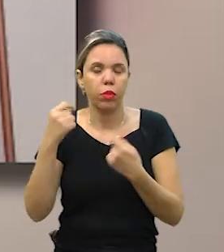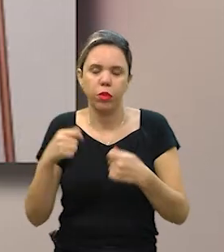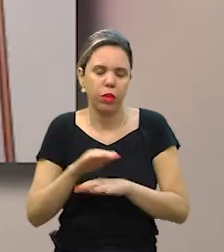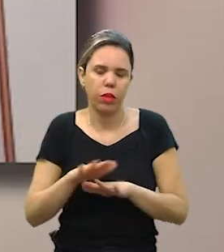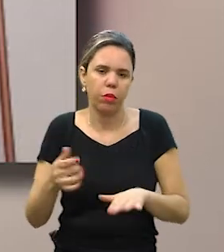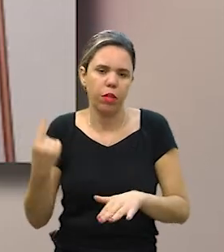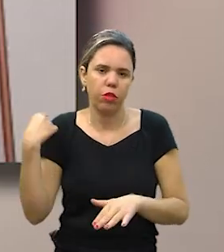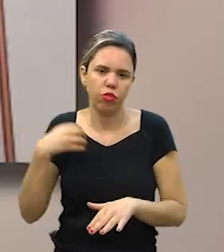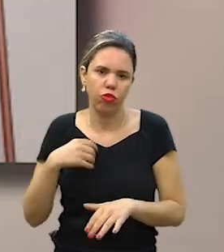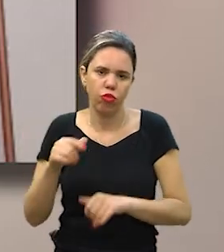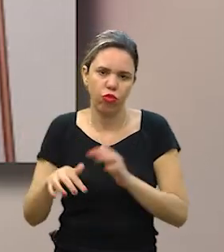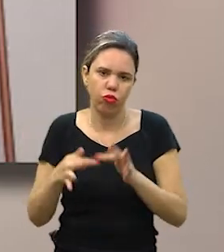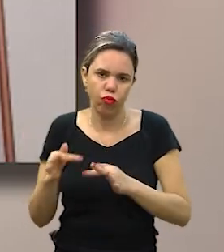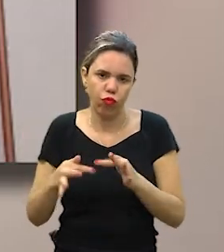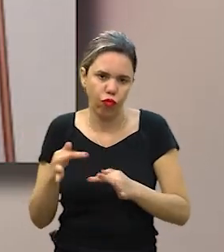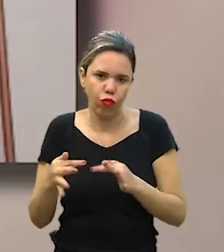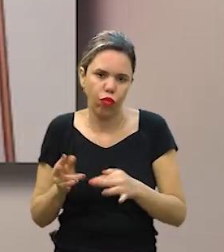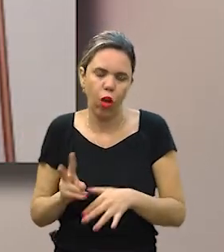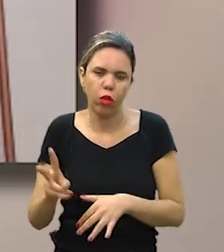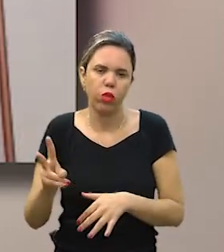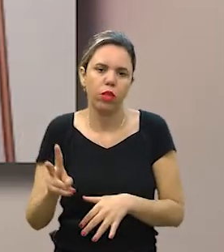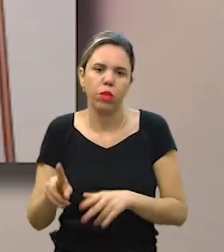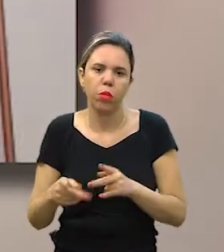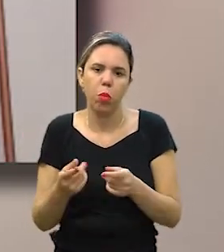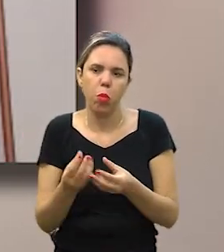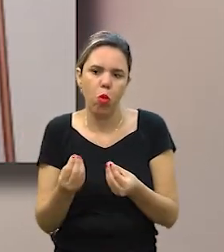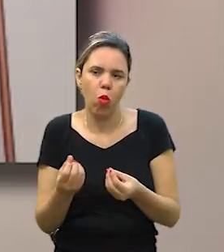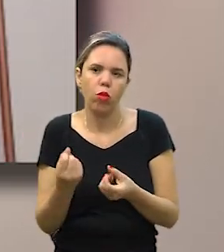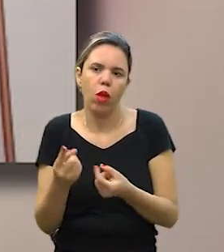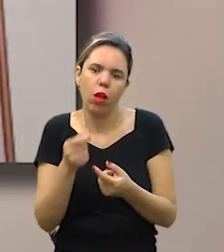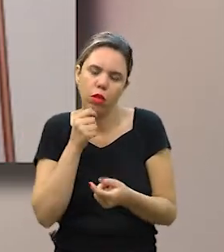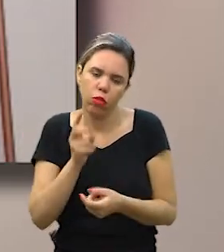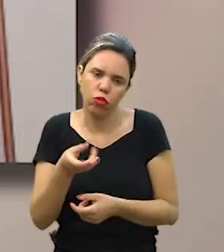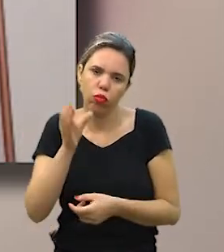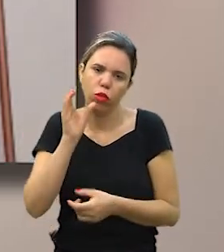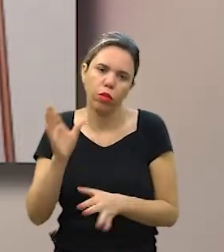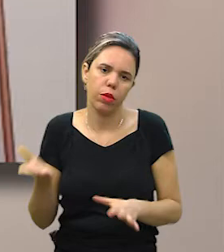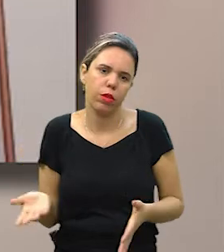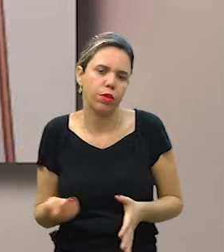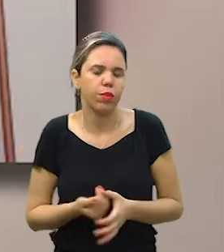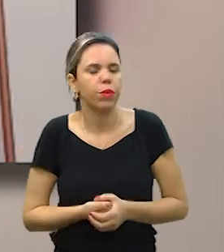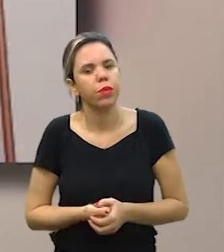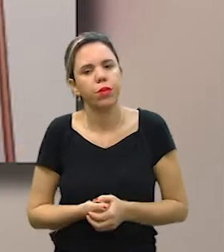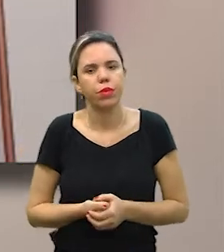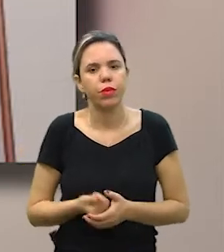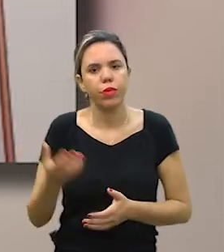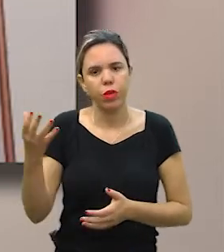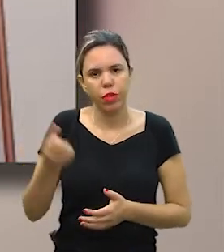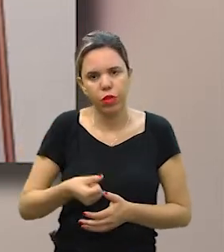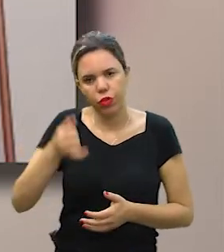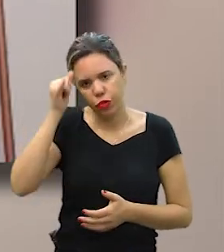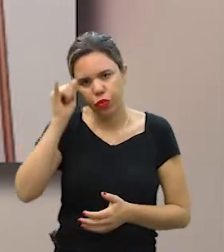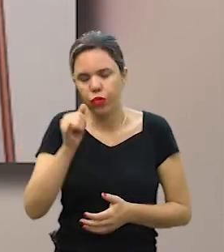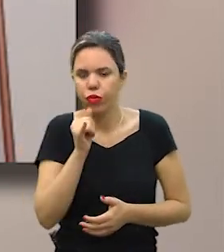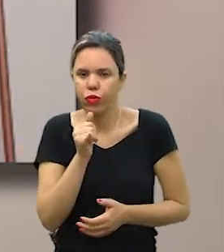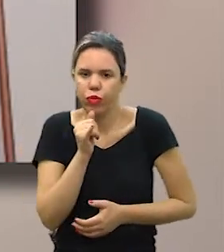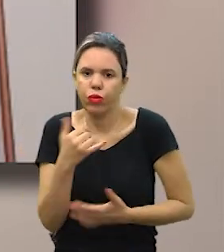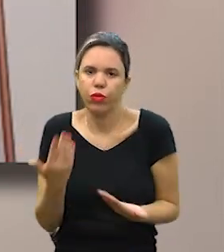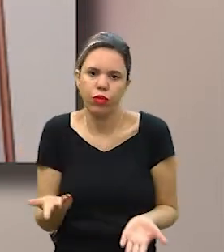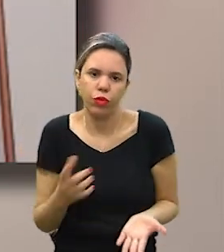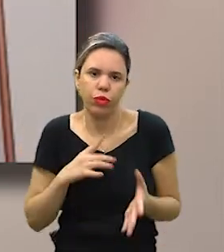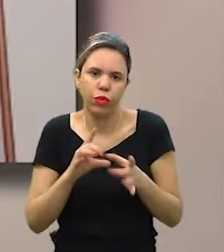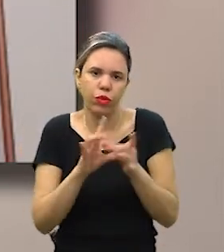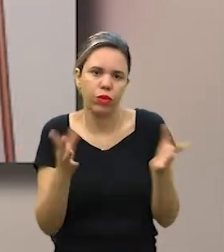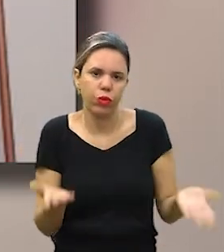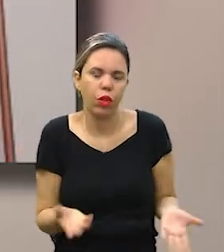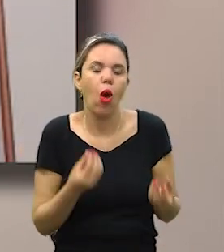graças a Deus. Porém, ele continua como rotina para muitos. Então, leite de vaca, por exemplo, quando